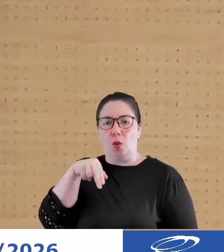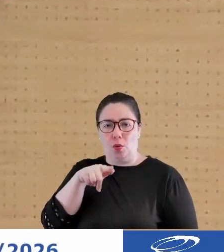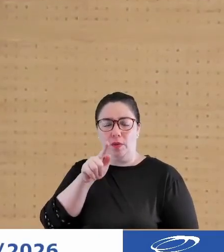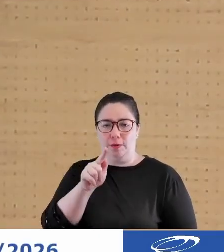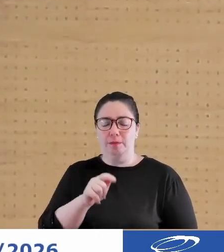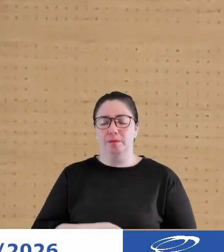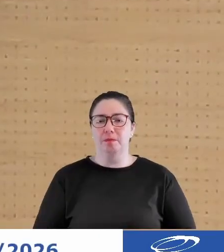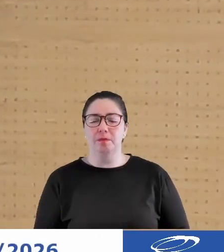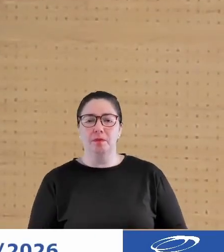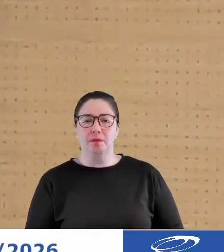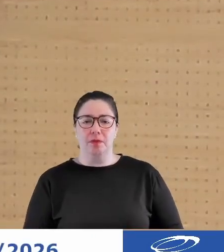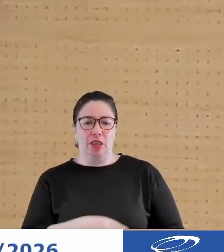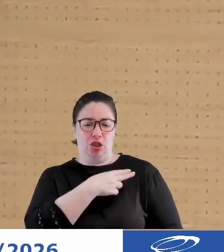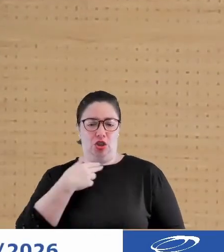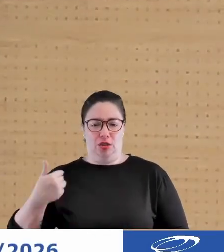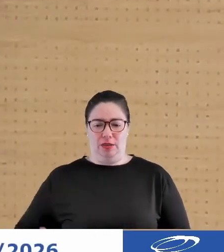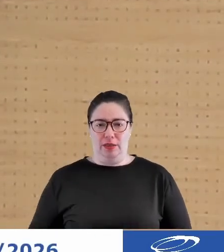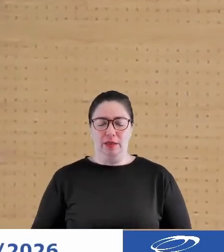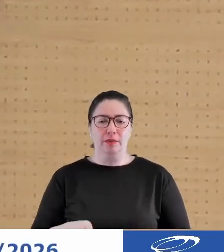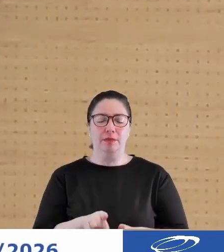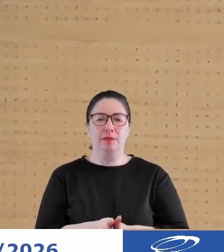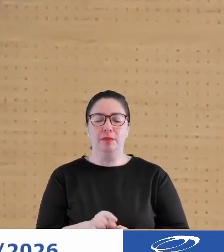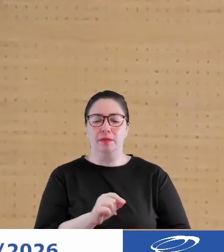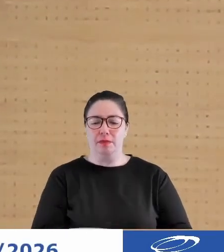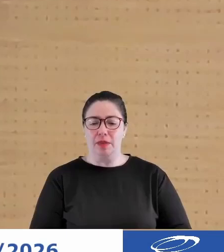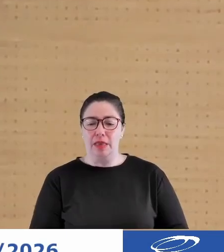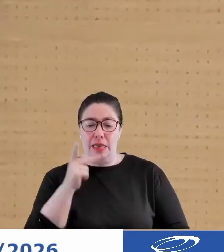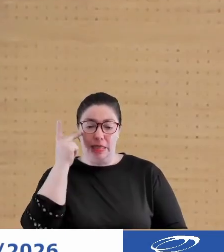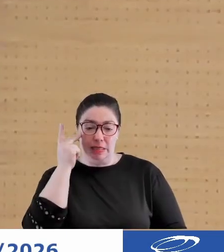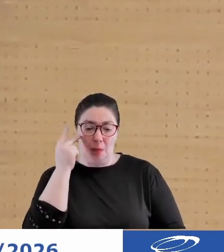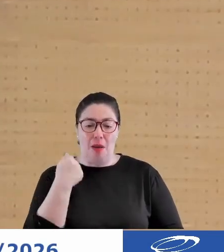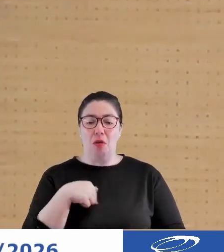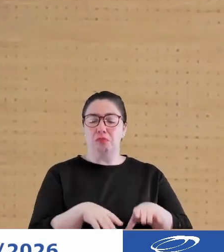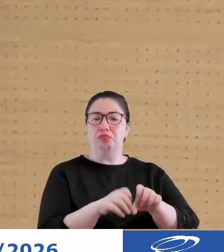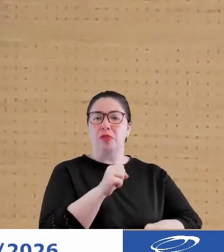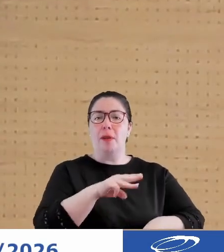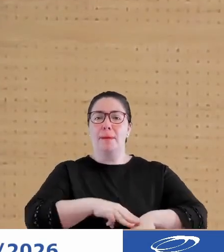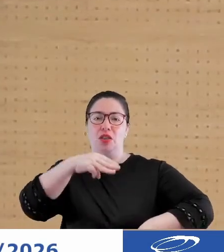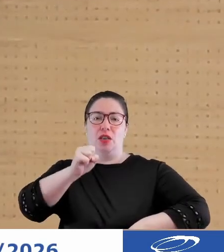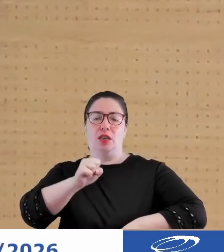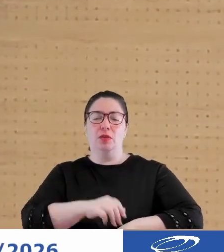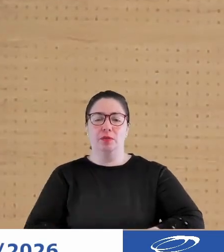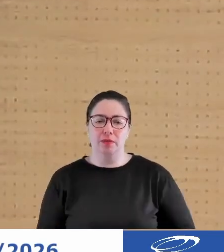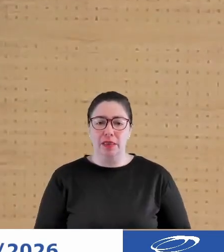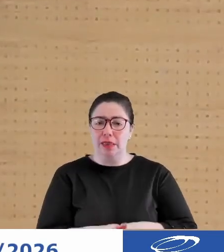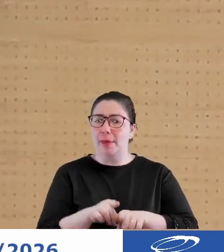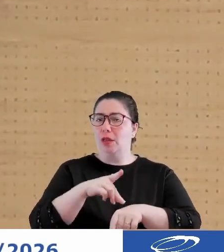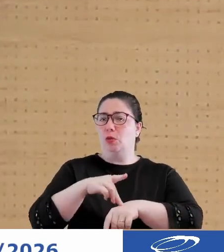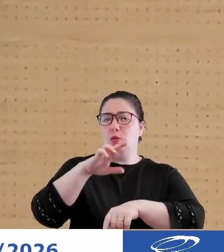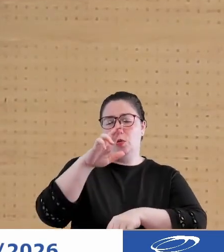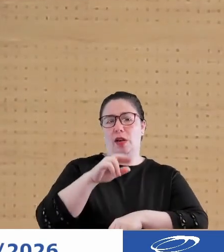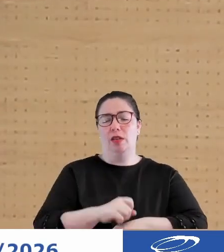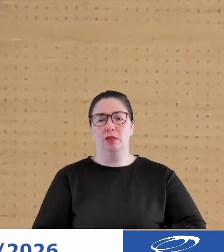de 2010 a 2021, onde se tornou mestre em medicina. Completou o doutorado pelo Hospital Israelita Albert Einstein,